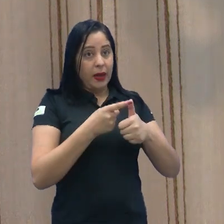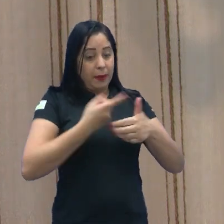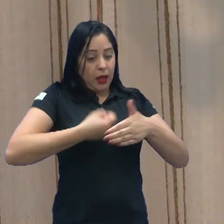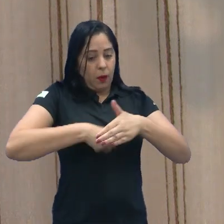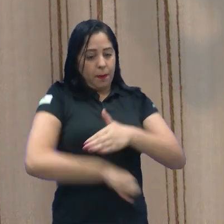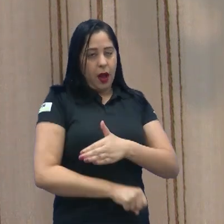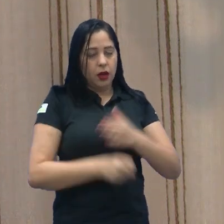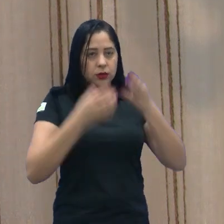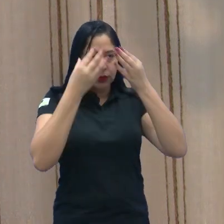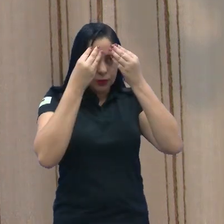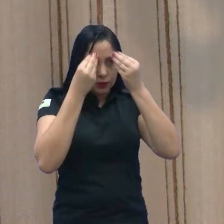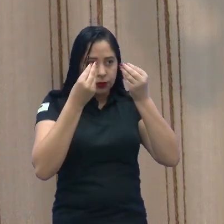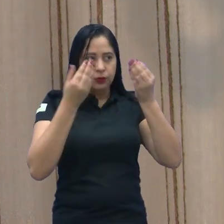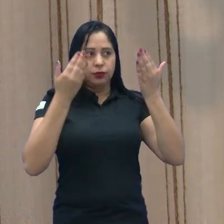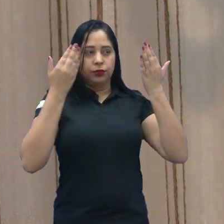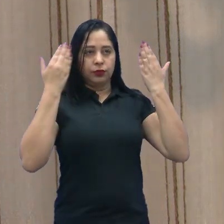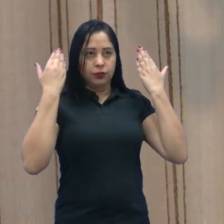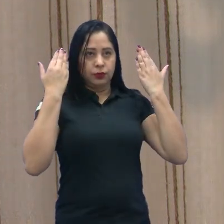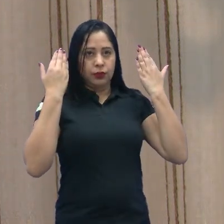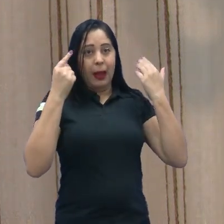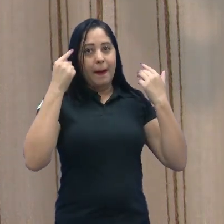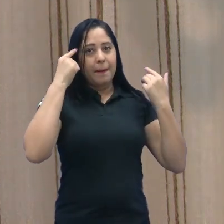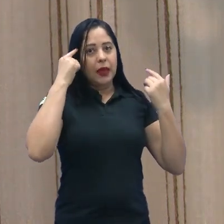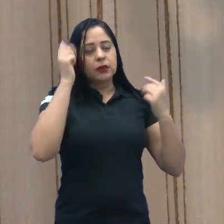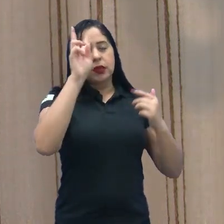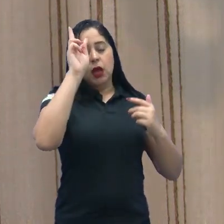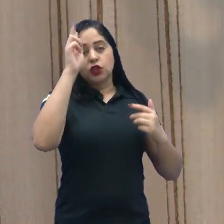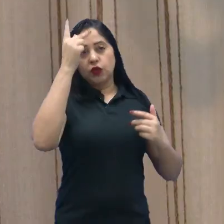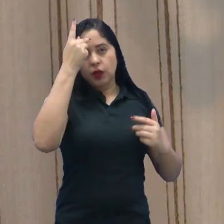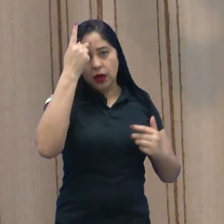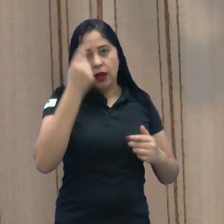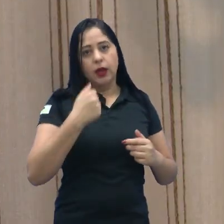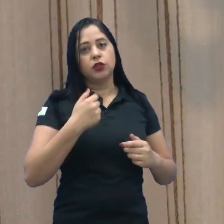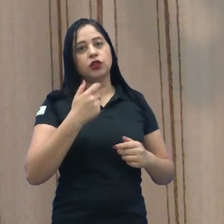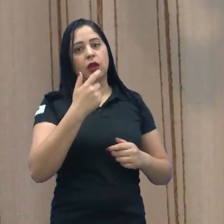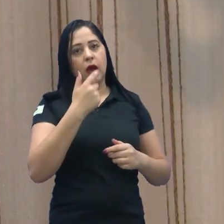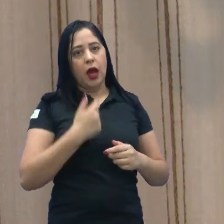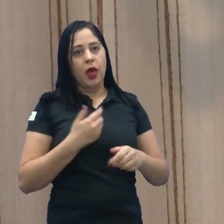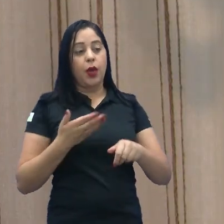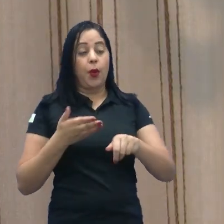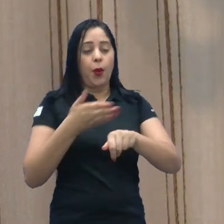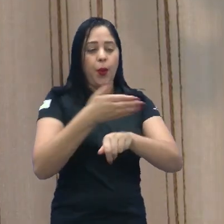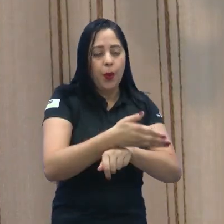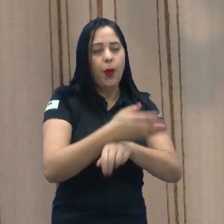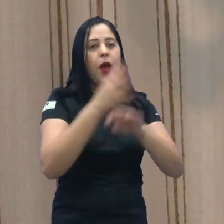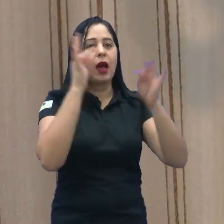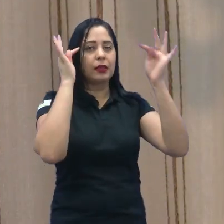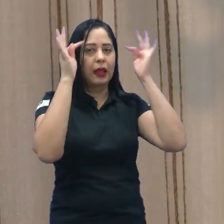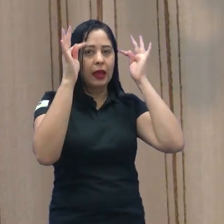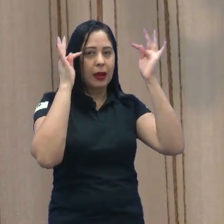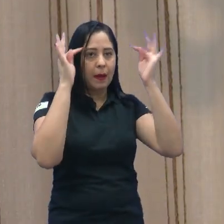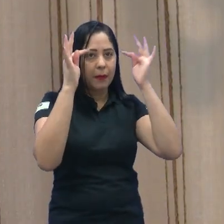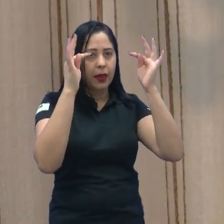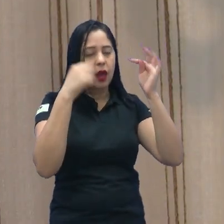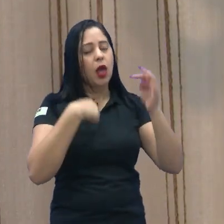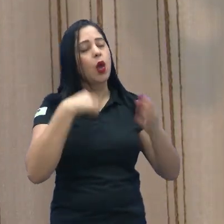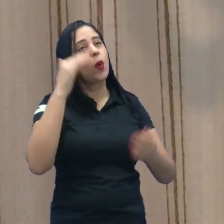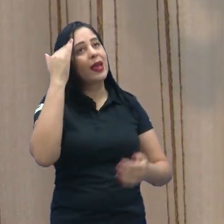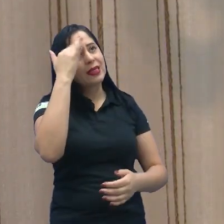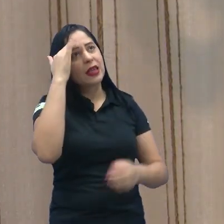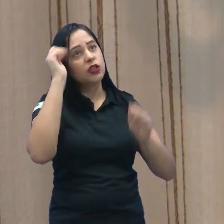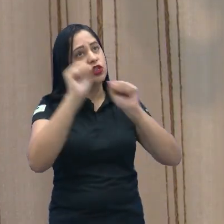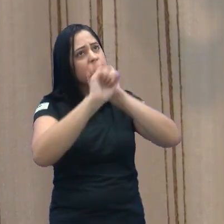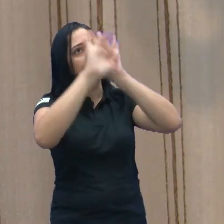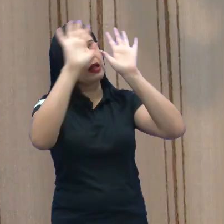eu, depois de muito trabalho, né, de muito trabalho terapêutico, eu entendi que eu poderia viver